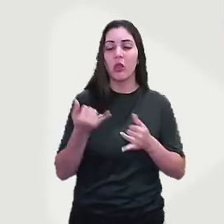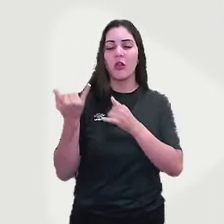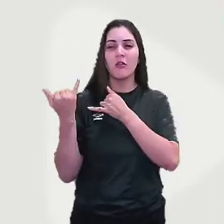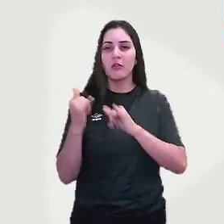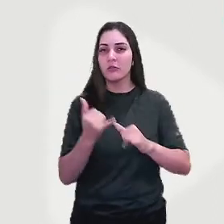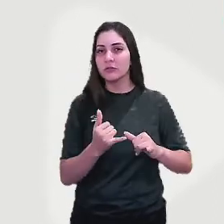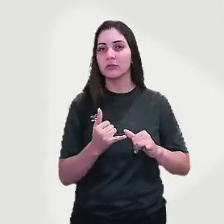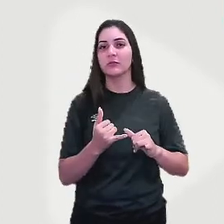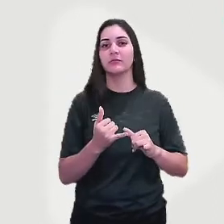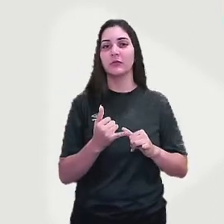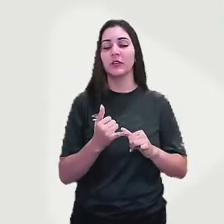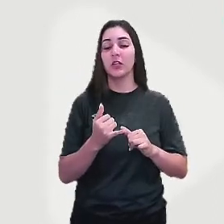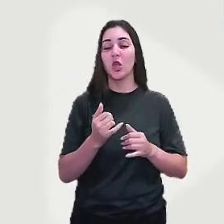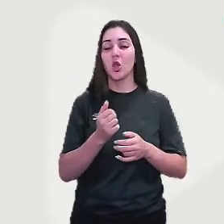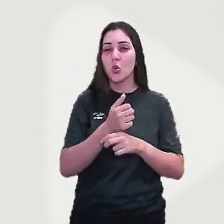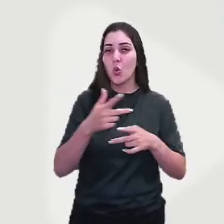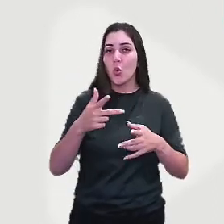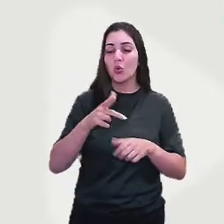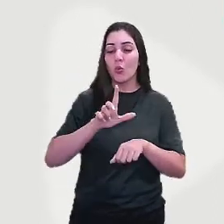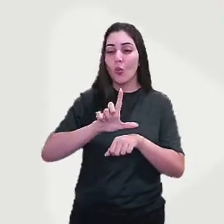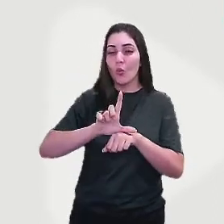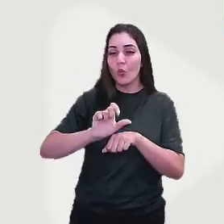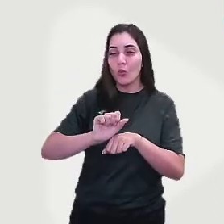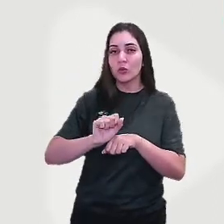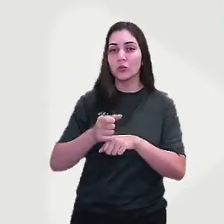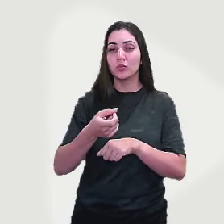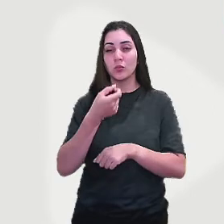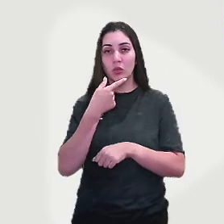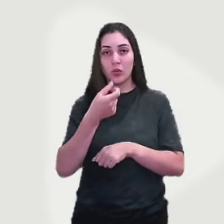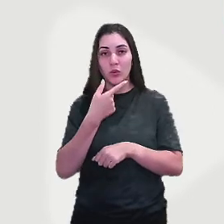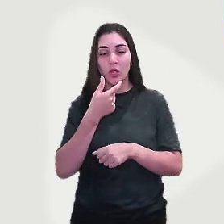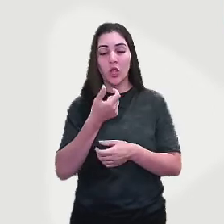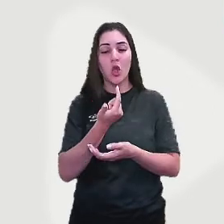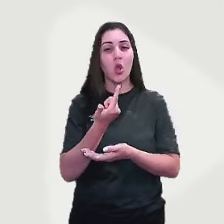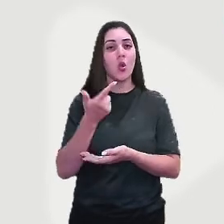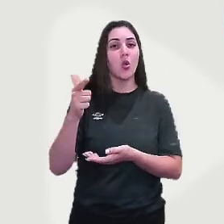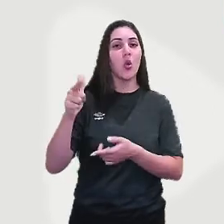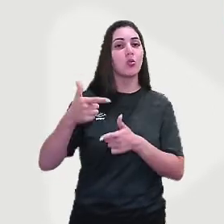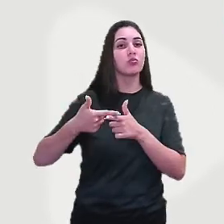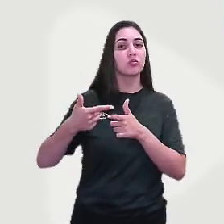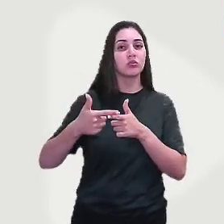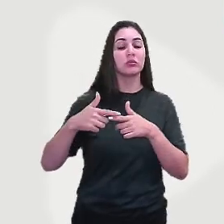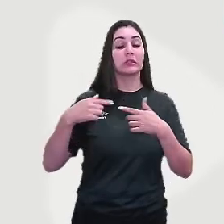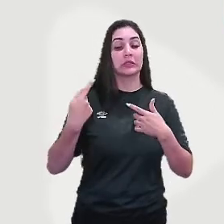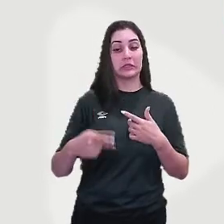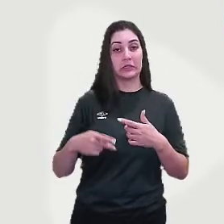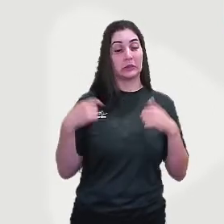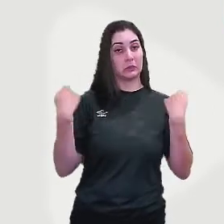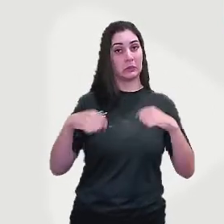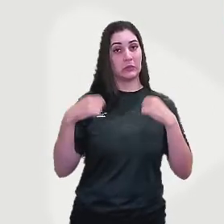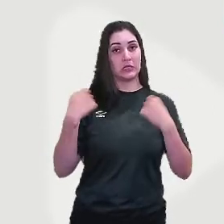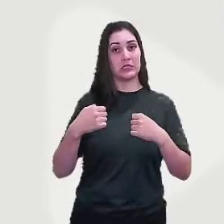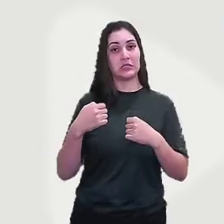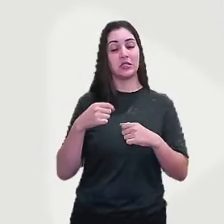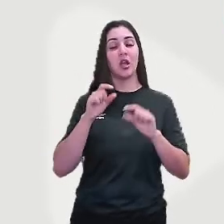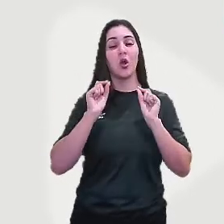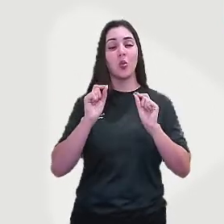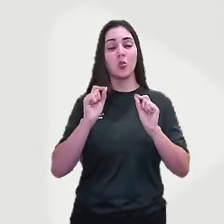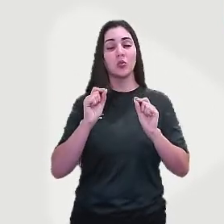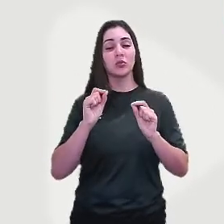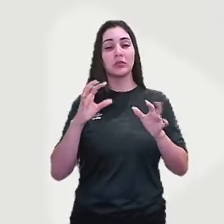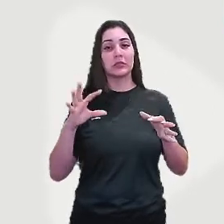eletricidade, produtos de limpeza, medicamentos e entre outras situações necessárias aí à